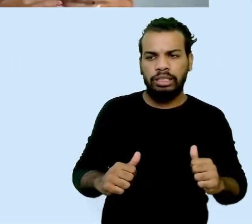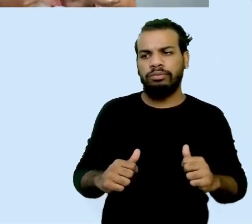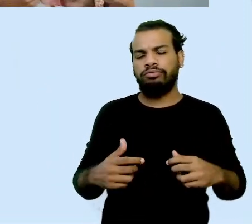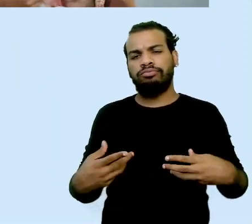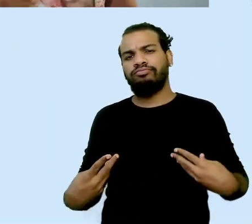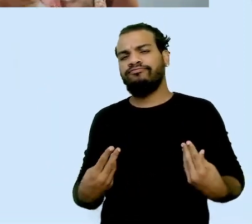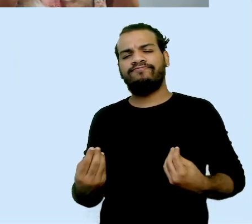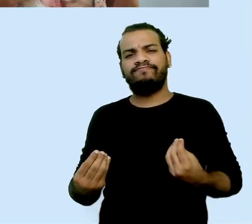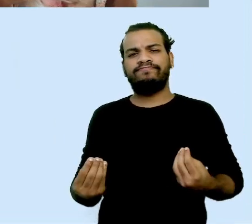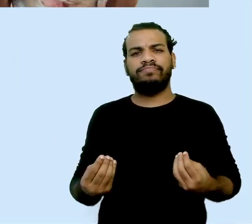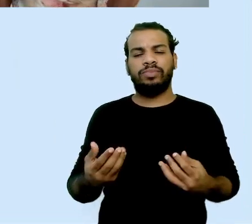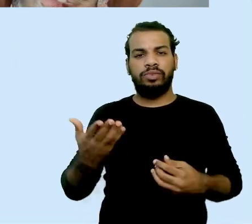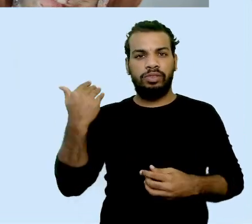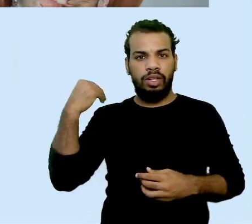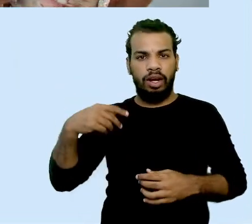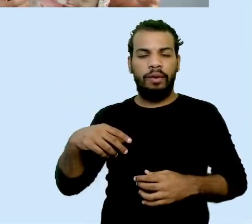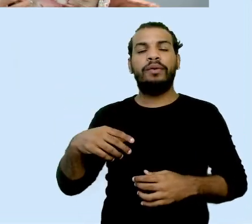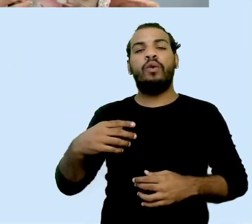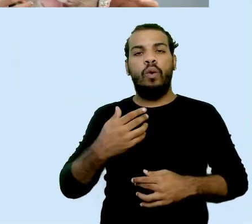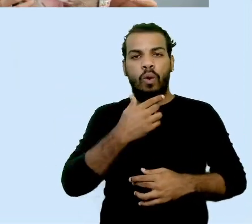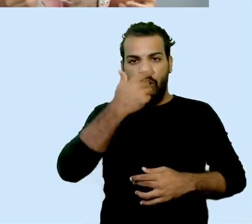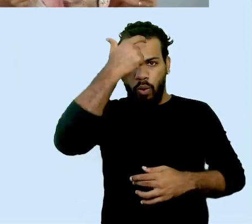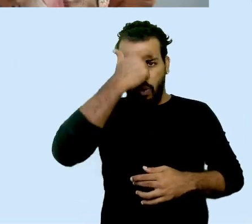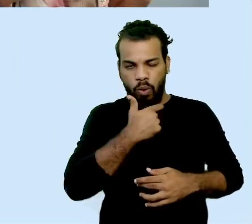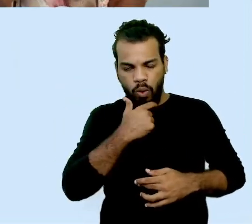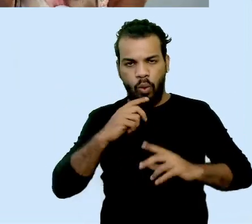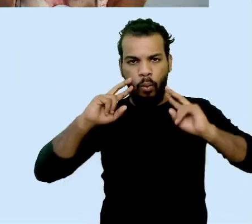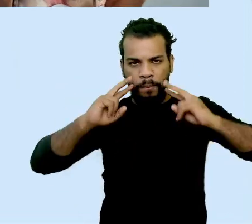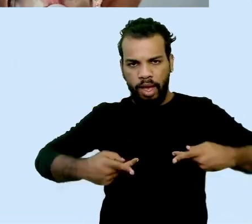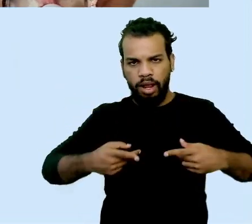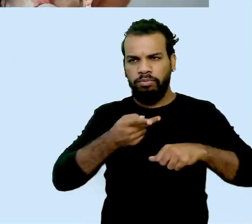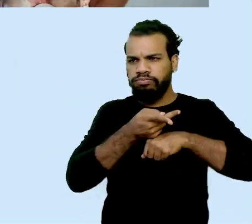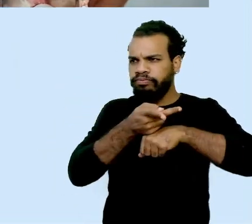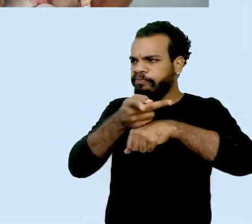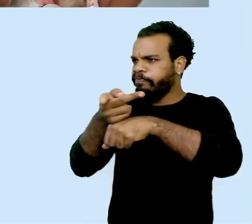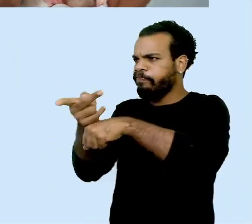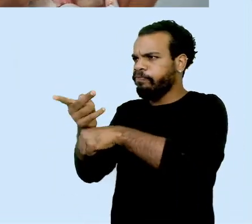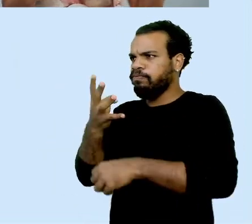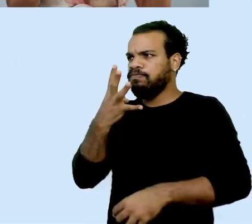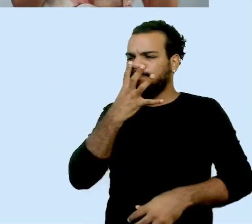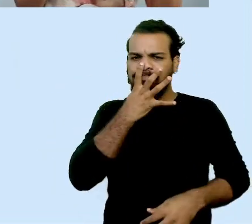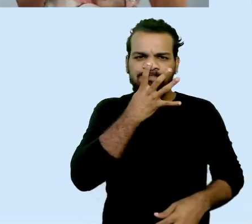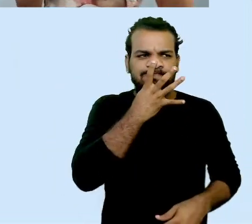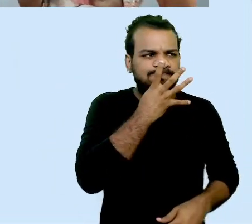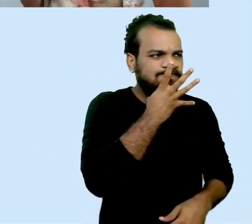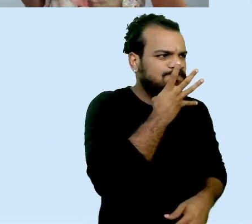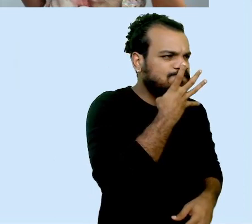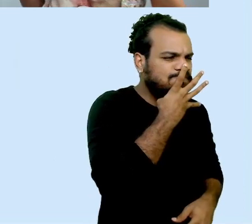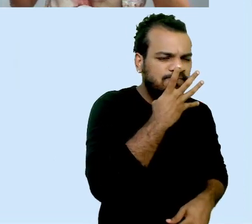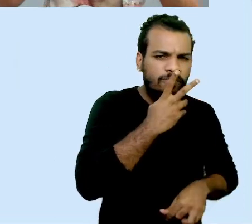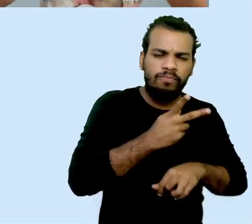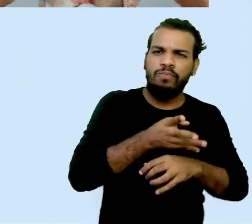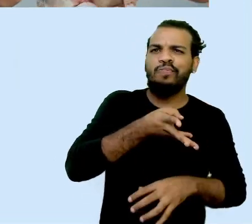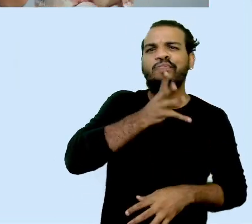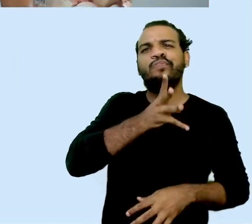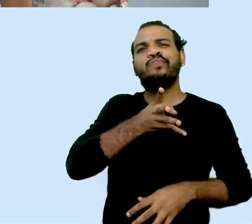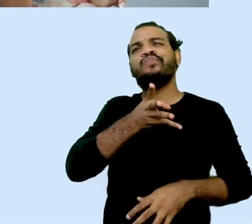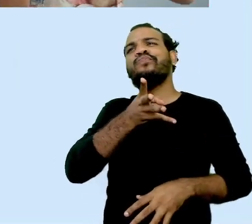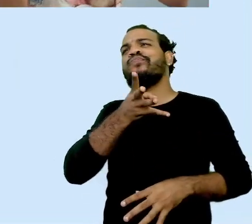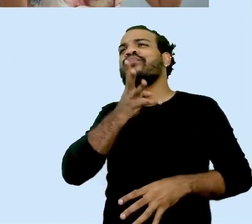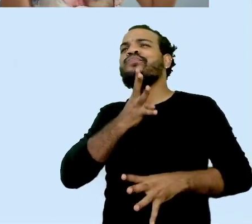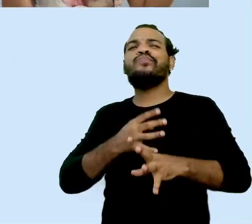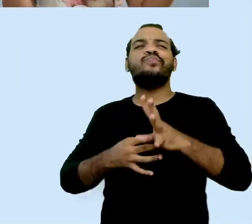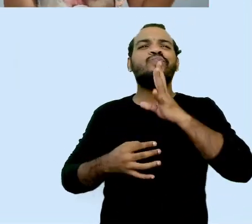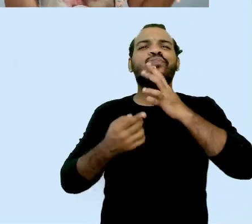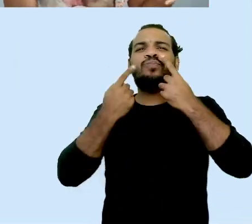pré-histórico, a gente vê o homem como explorador. A gente vê o homem como pensamento de explorar, de conhecer as coisas ao